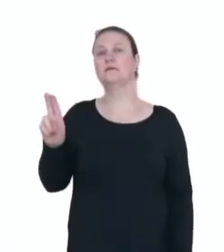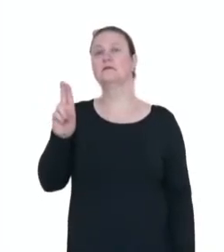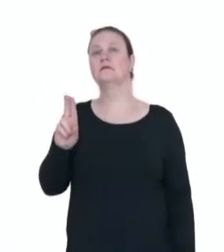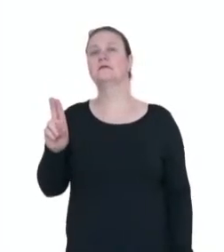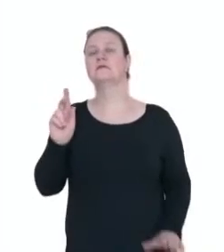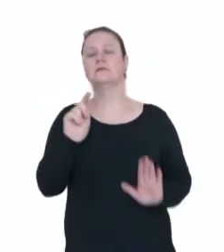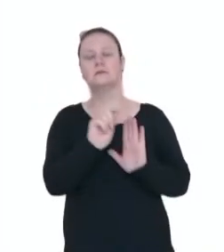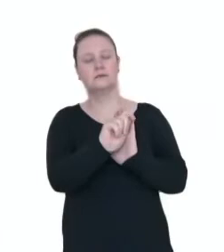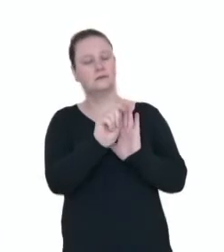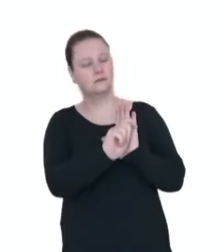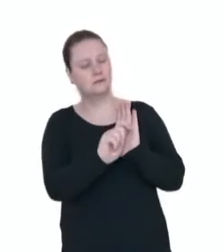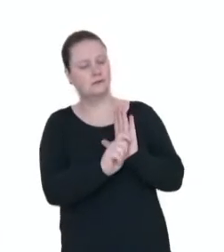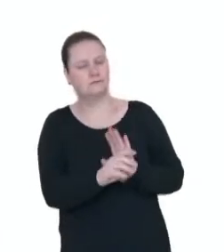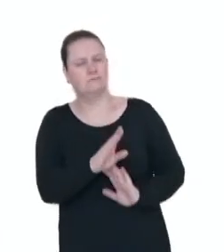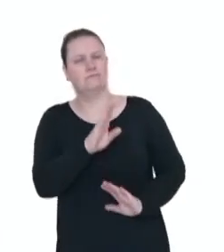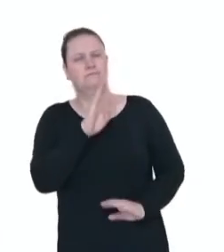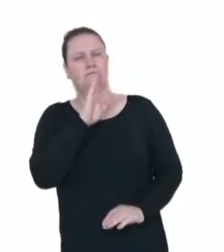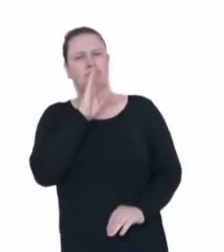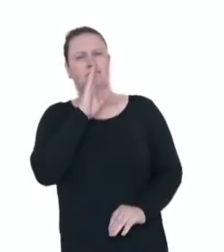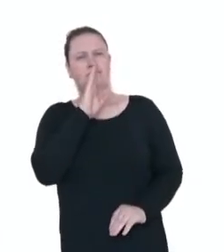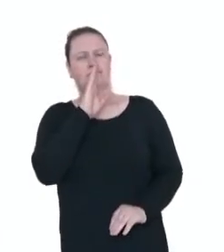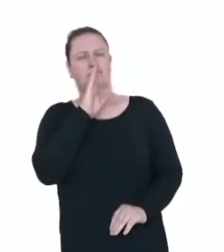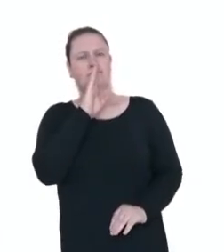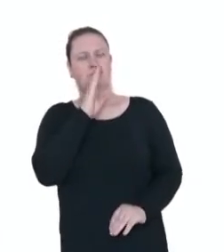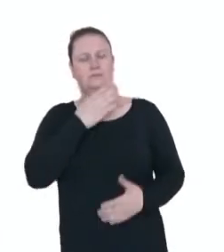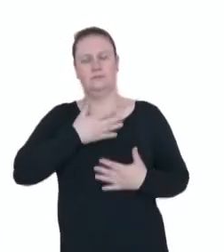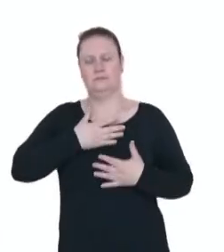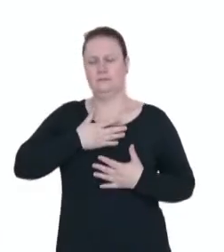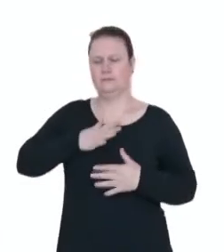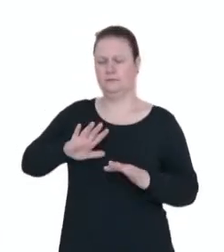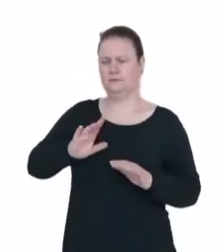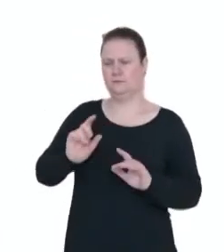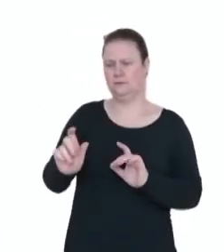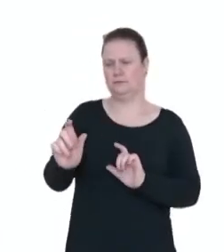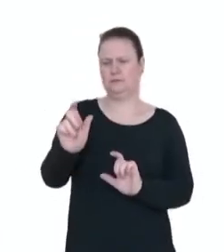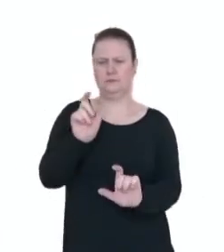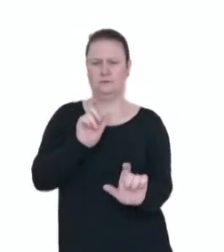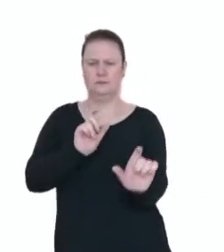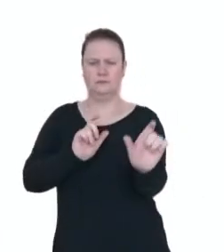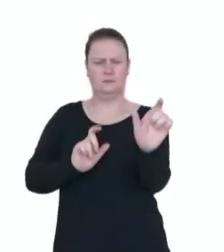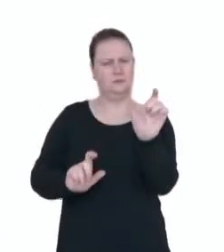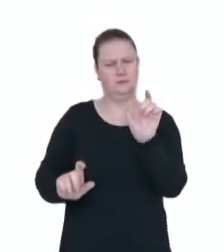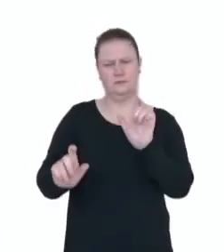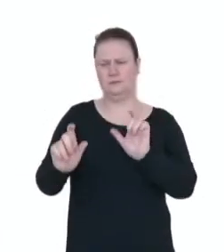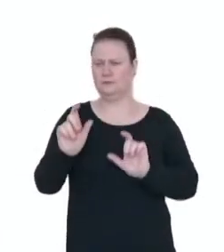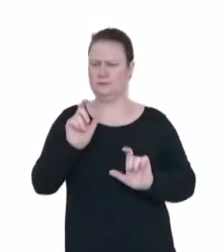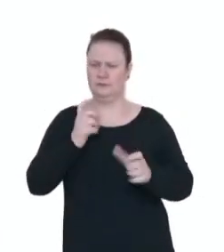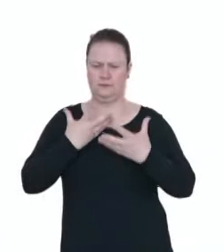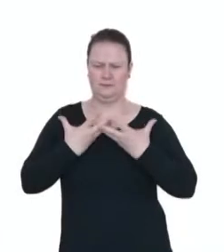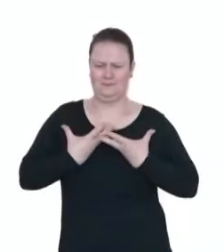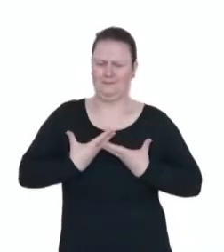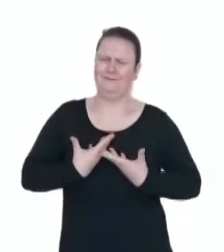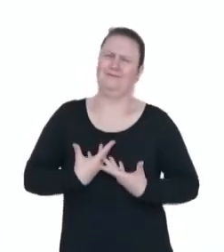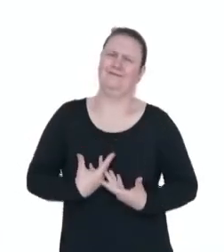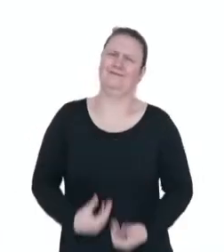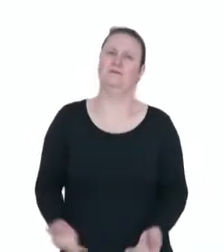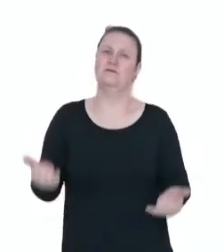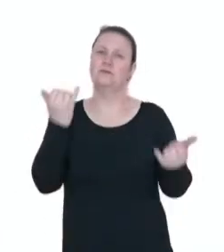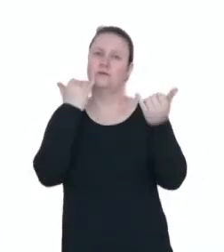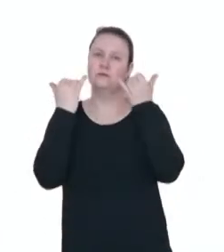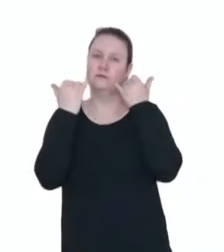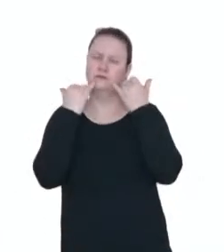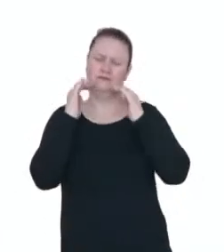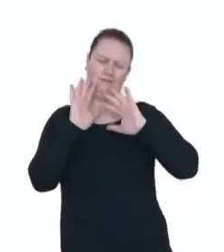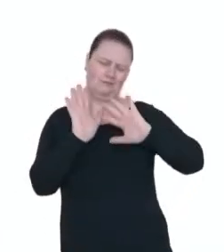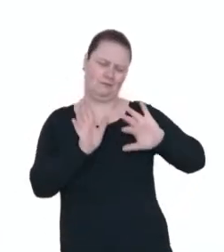para compor meus silêncios. Não gosto das palavras fatigadas de informar. Dou mais